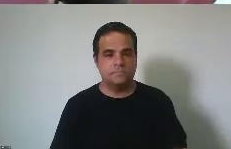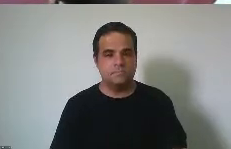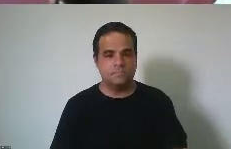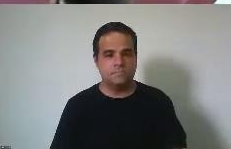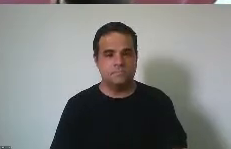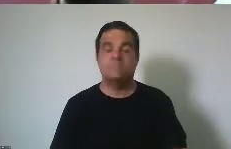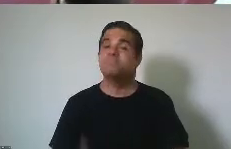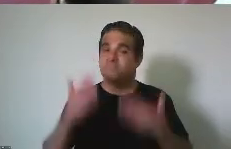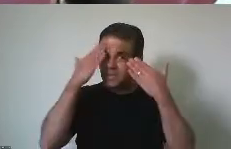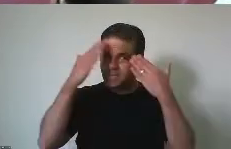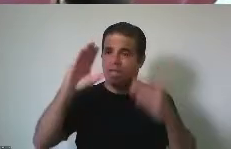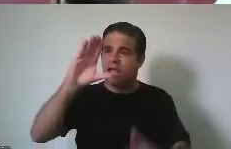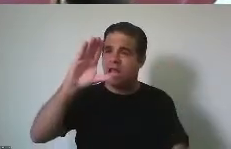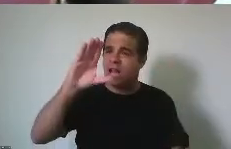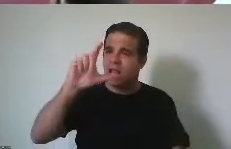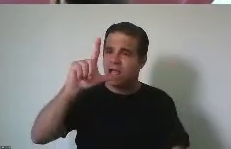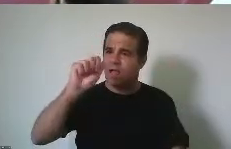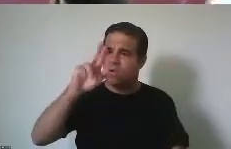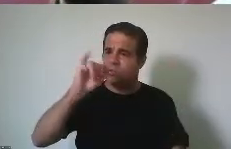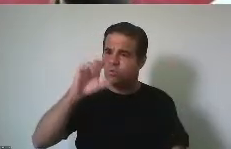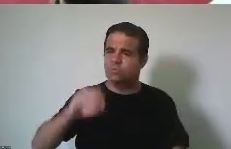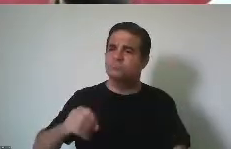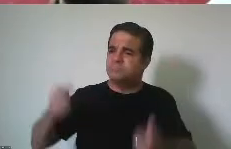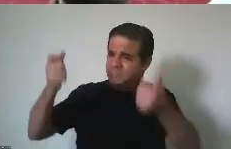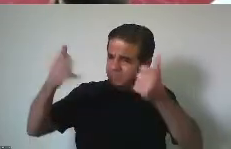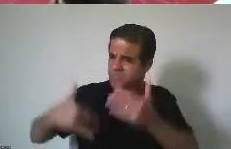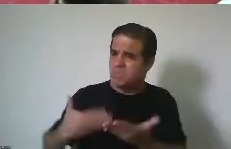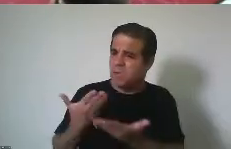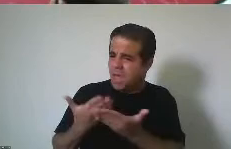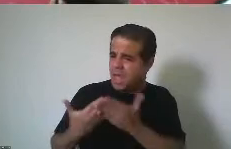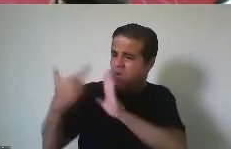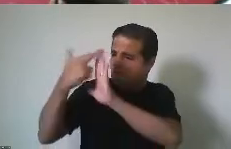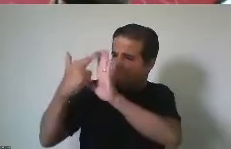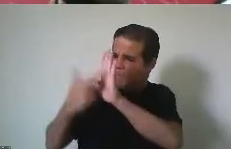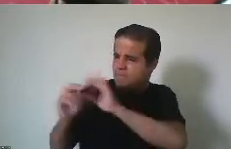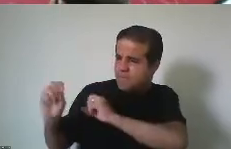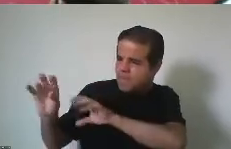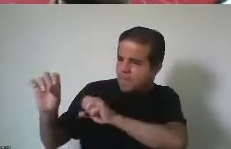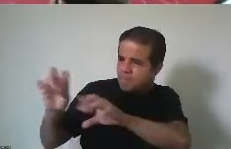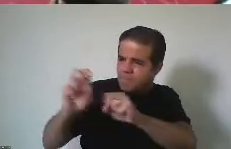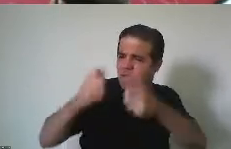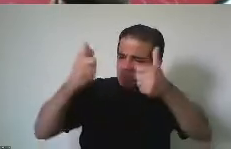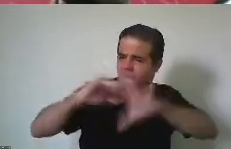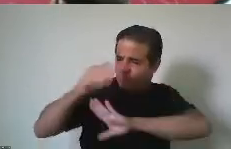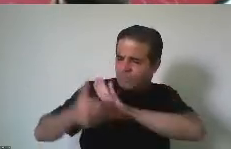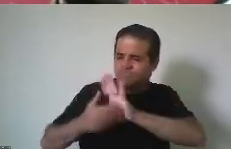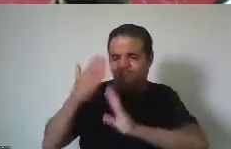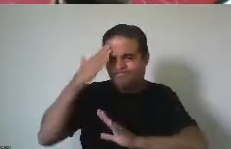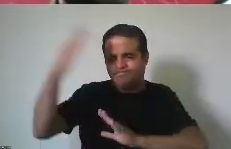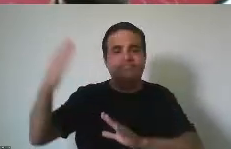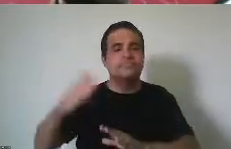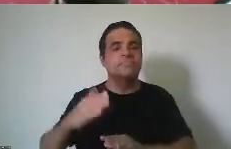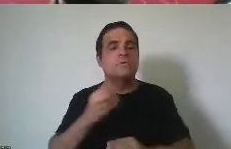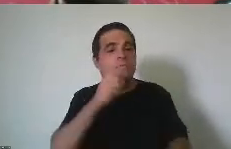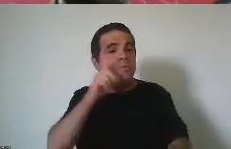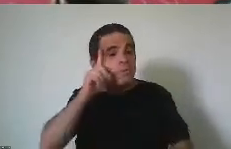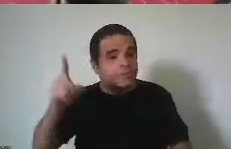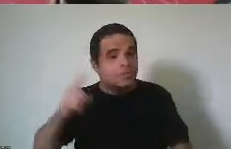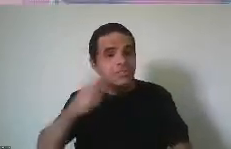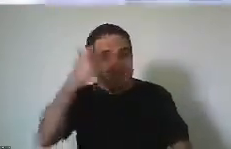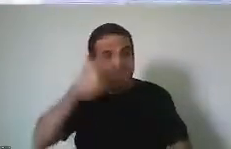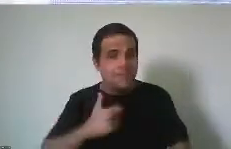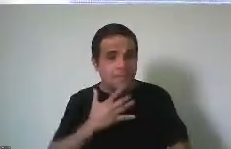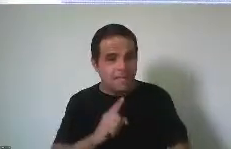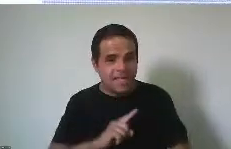Obrigada Cláudio pela aula regulatória como sempre bom dia a todos e todas para quem não me conhece eu sou Carisma Cristal